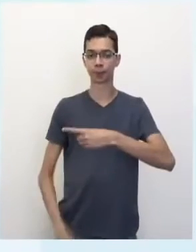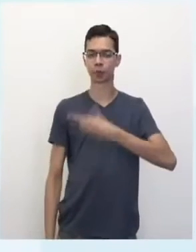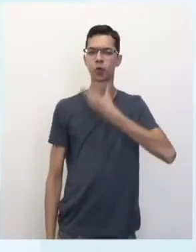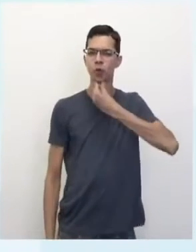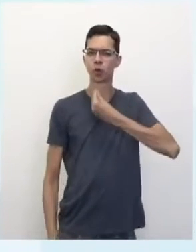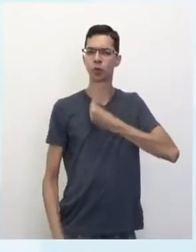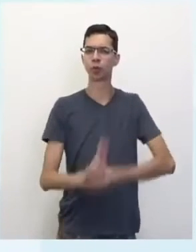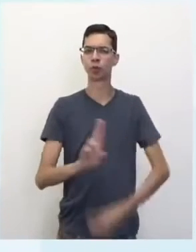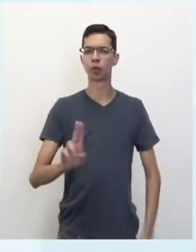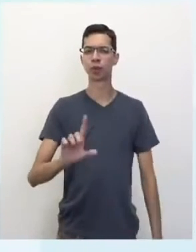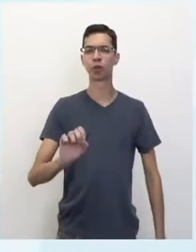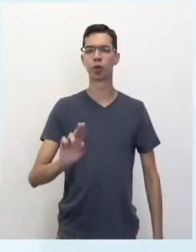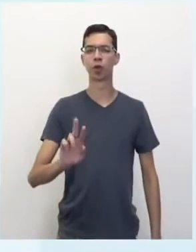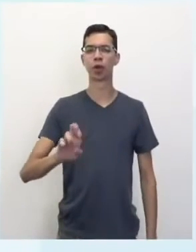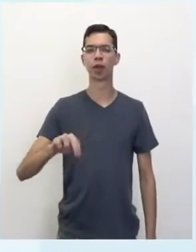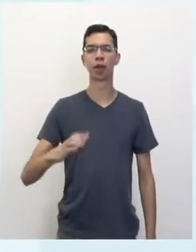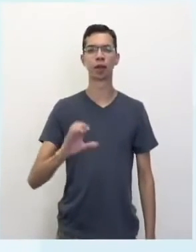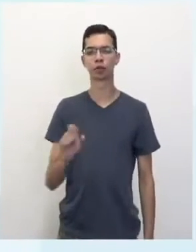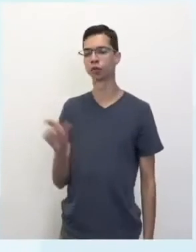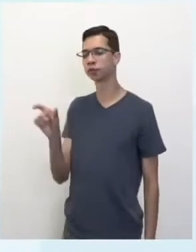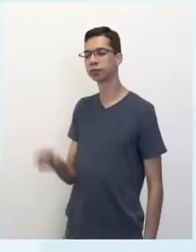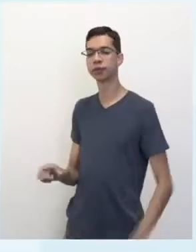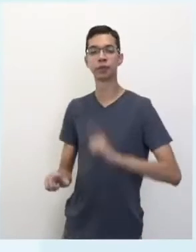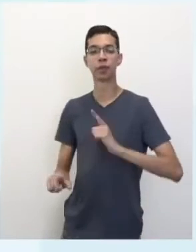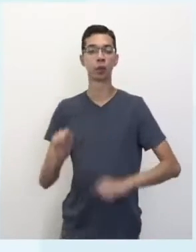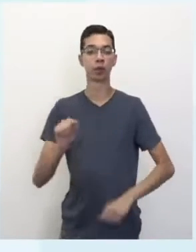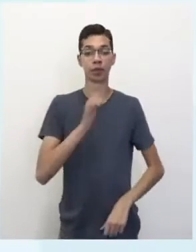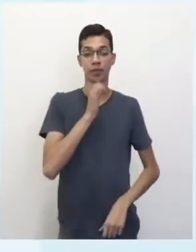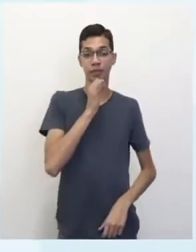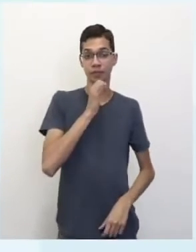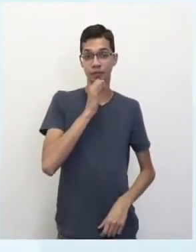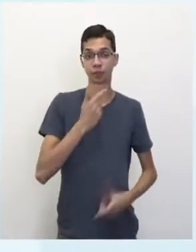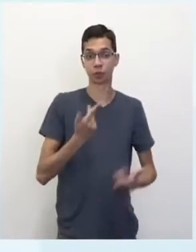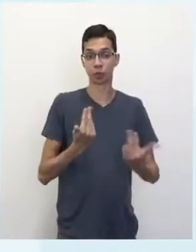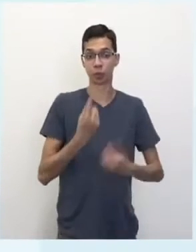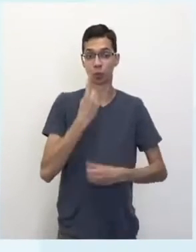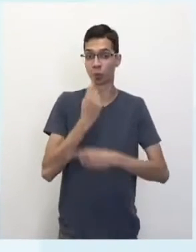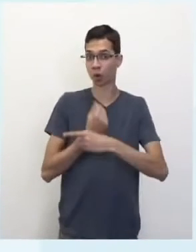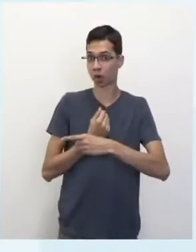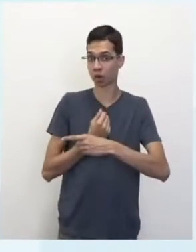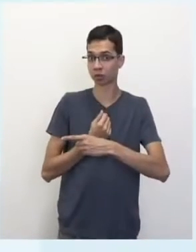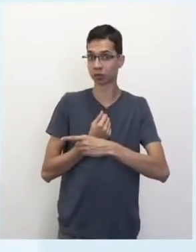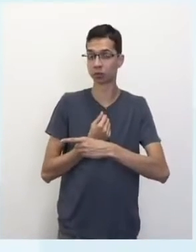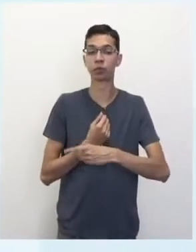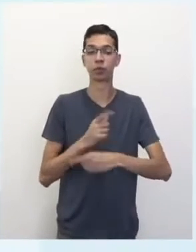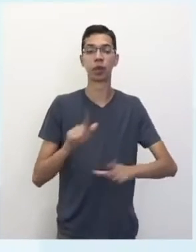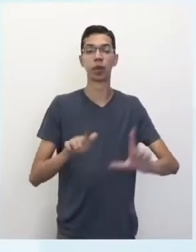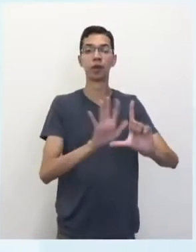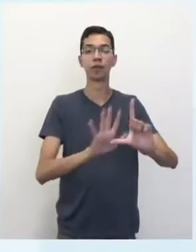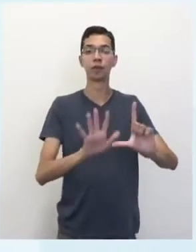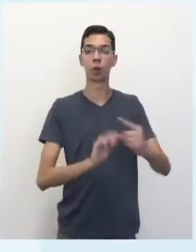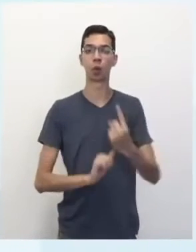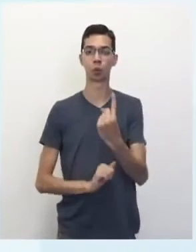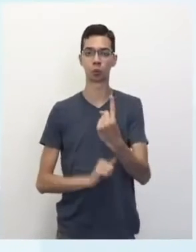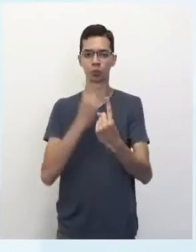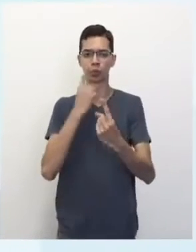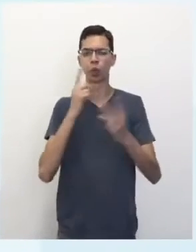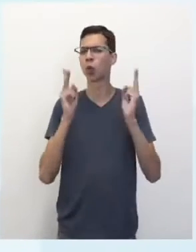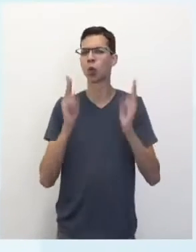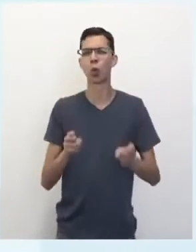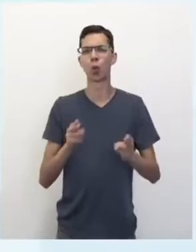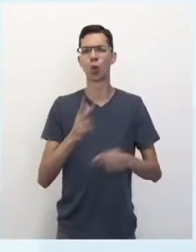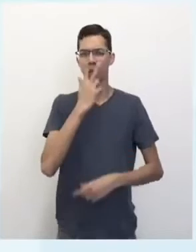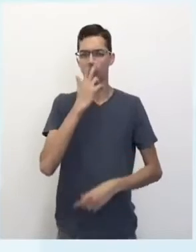skate posicionado para a esquerda, como mostra a figura 1. Então aí tá na figura 1. A